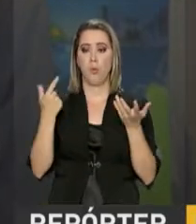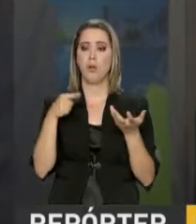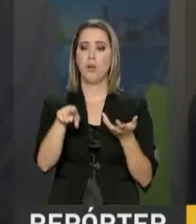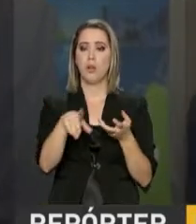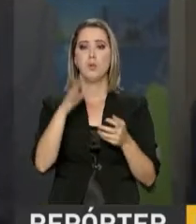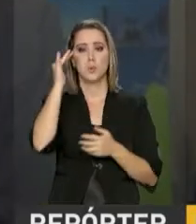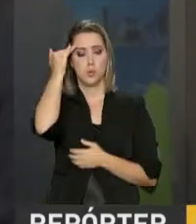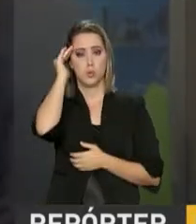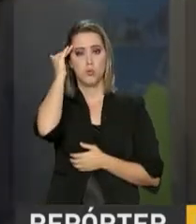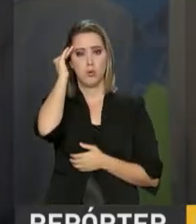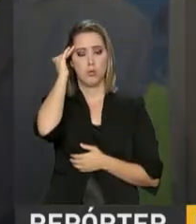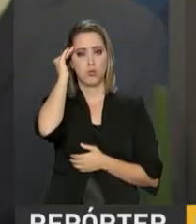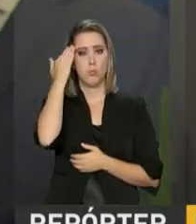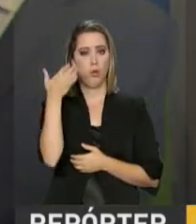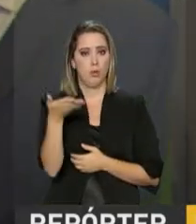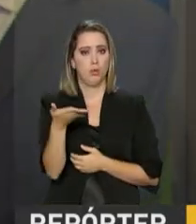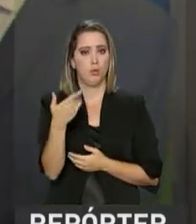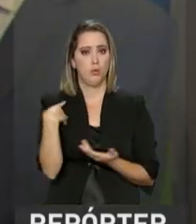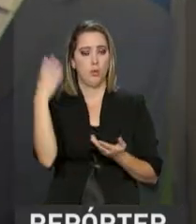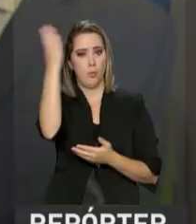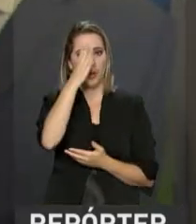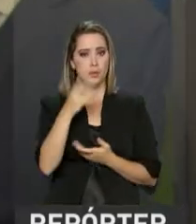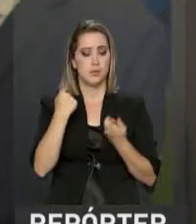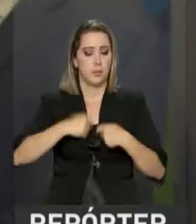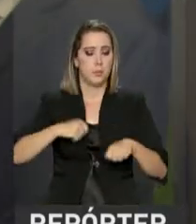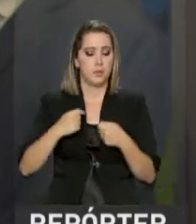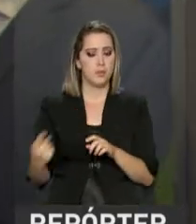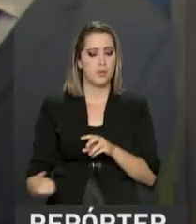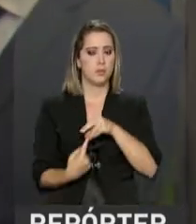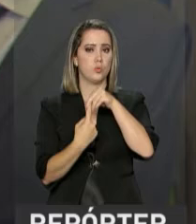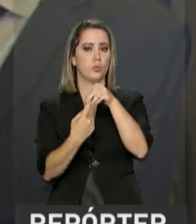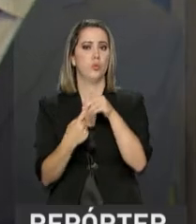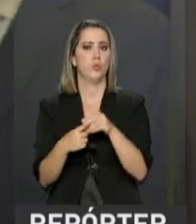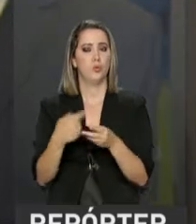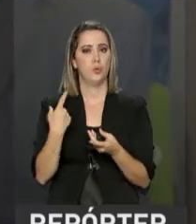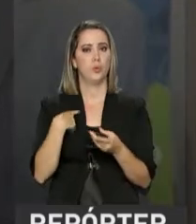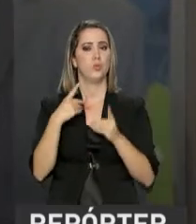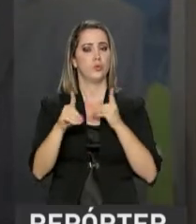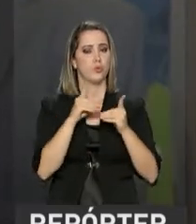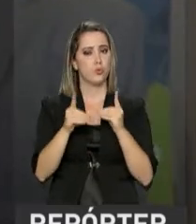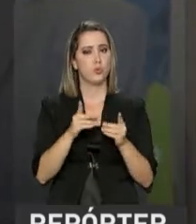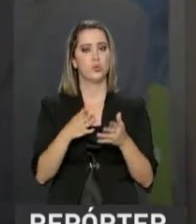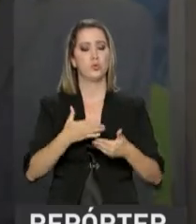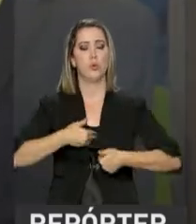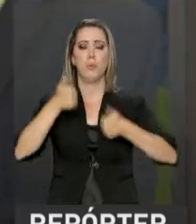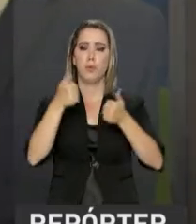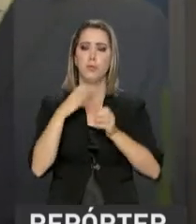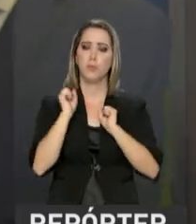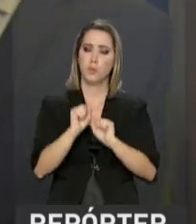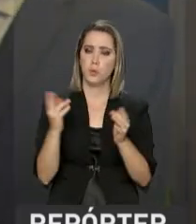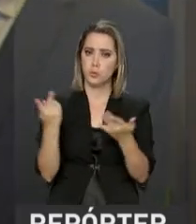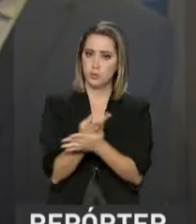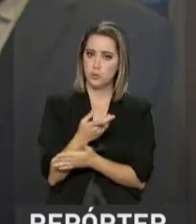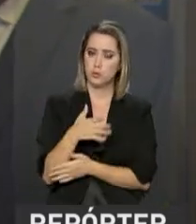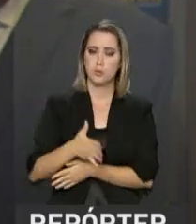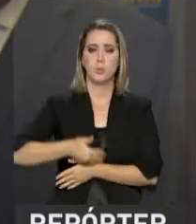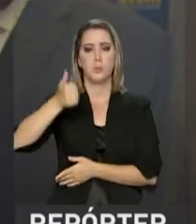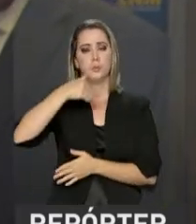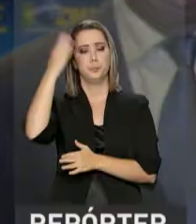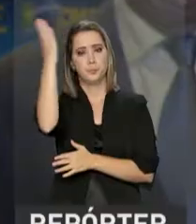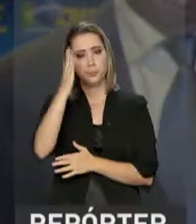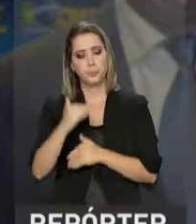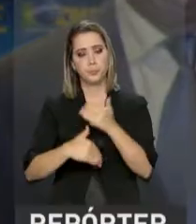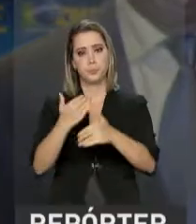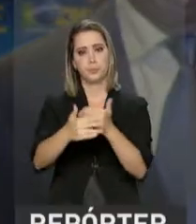dos prefeitos e das prefeitas do momento que passa o Brasil, da necessidade de unidade, da necessidade de discutir bem o que pode ser feito para o Brasil